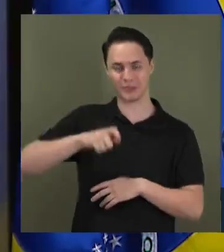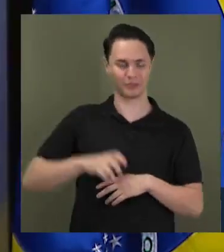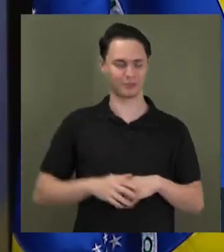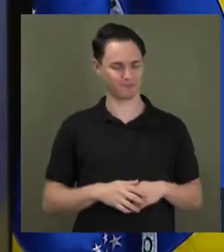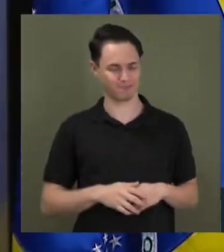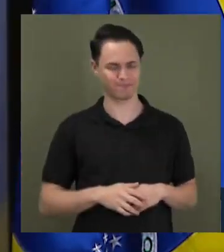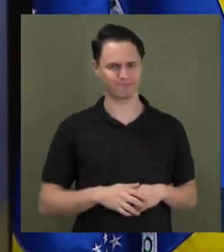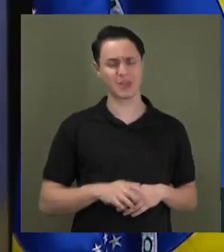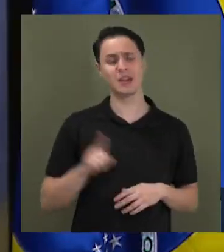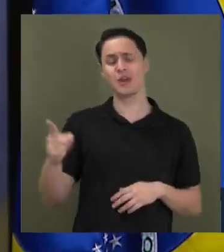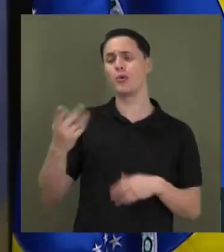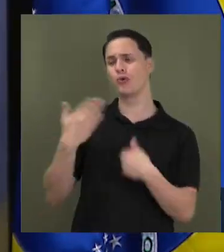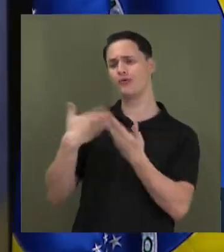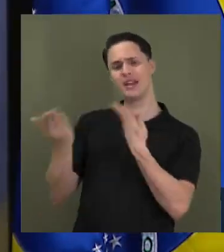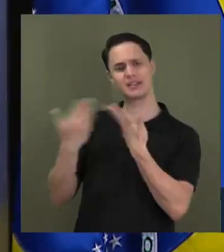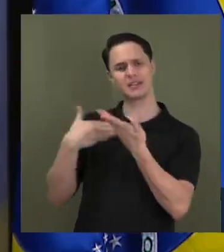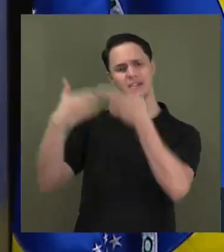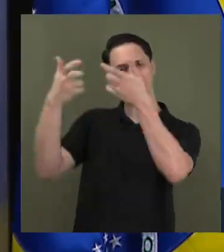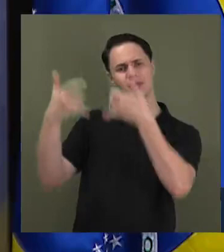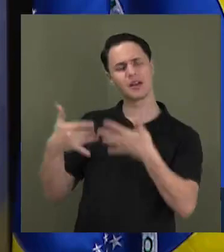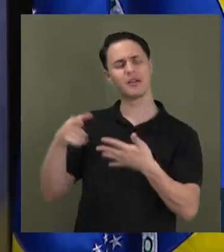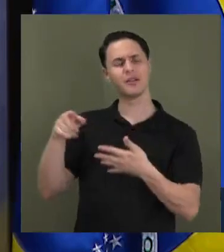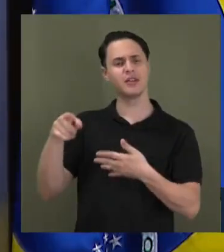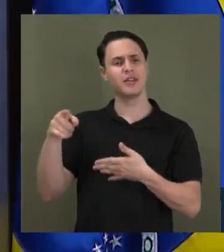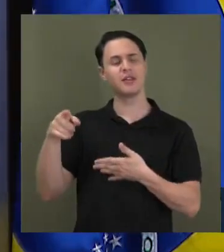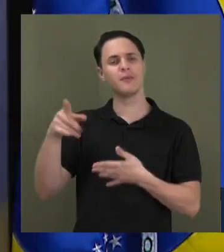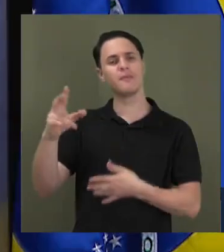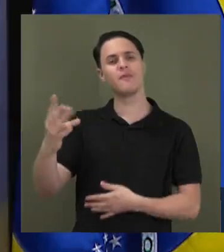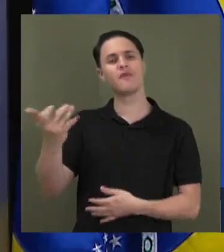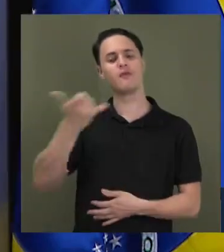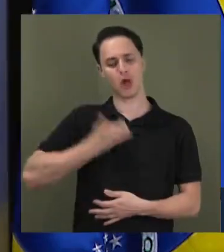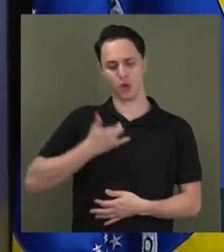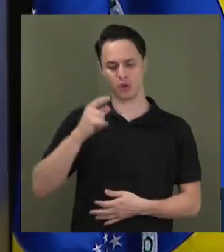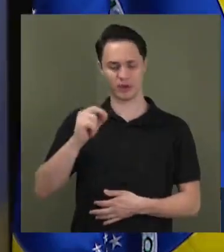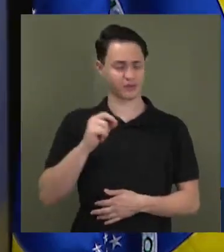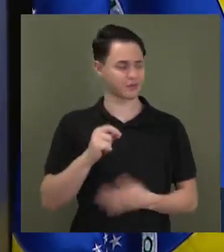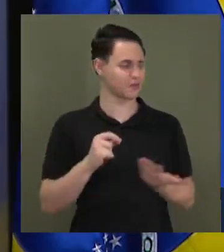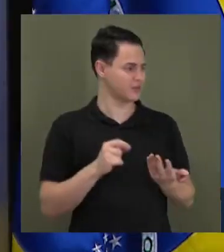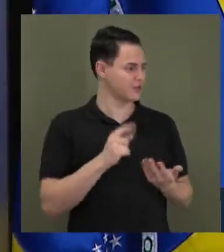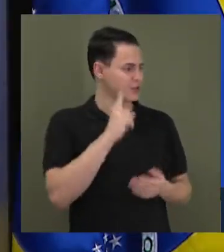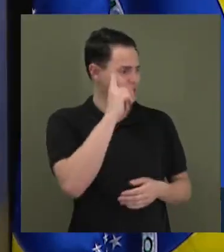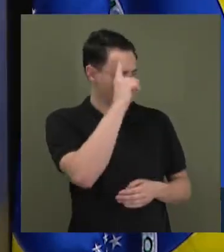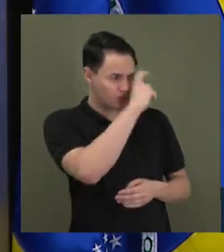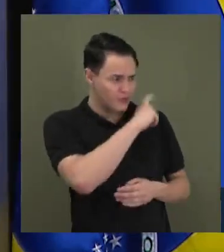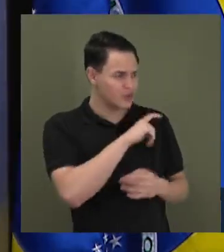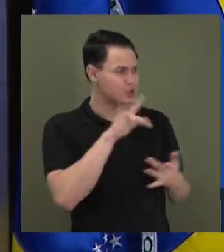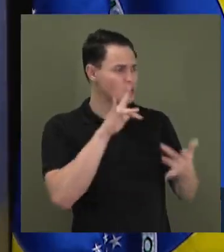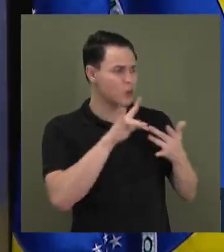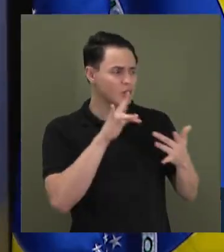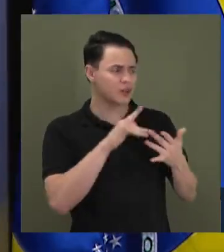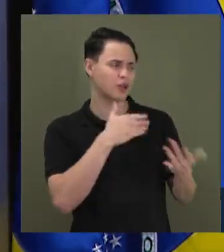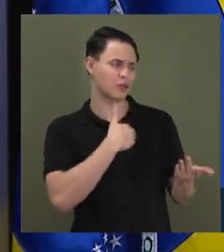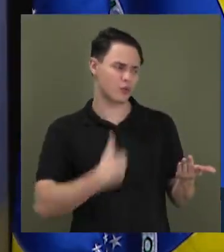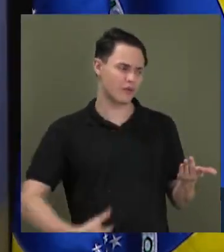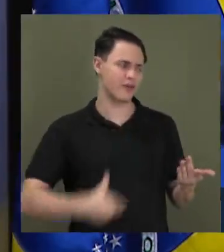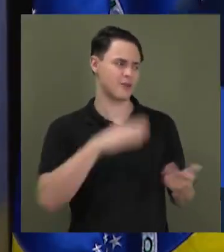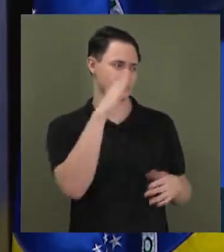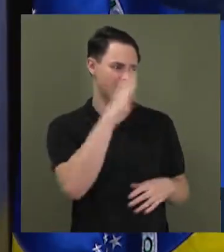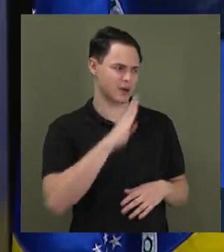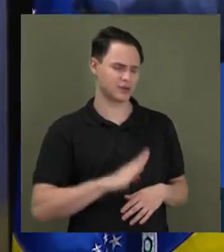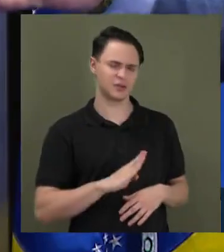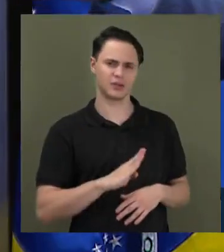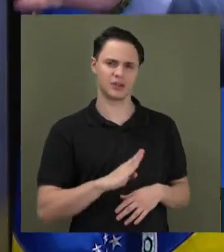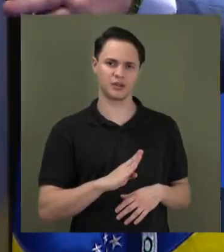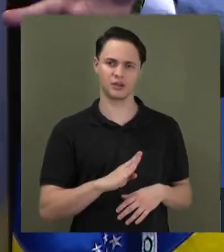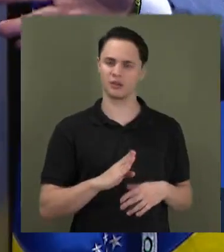ele estava tendo dificuldade para encontrar diálogo com o governo brasileiro. E eu vejo